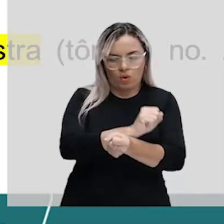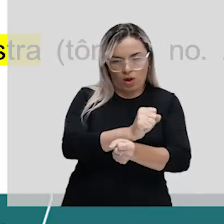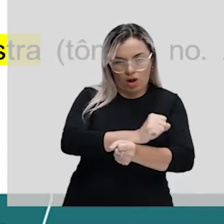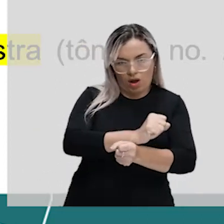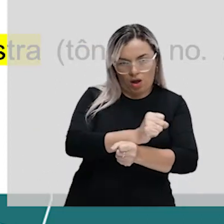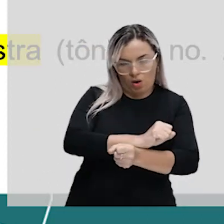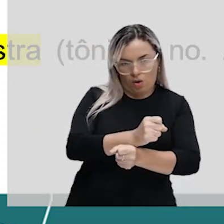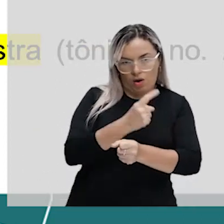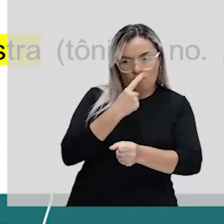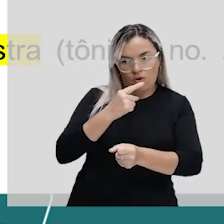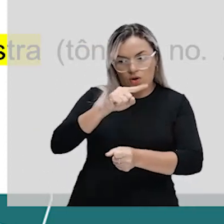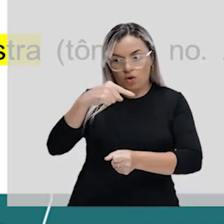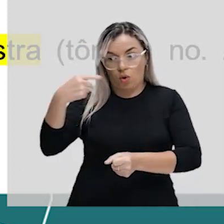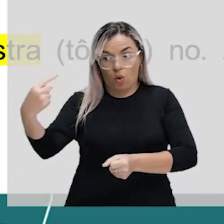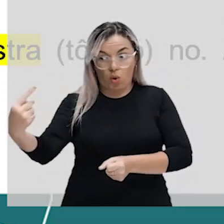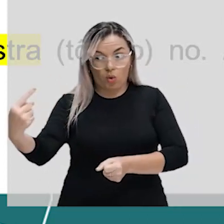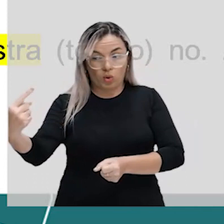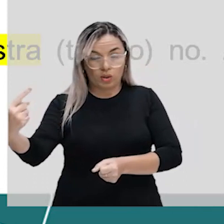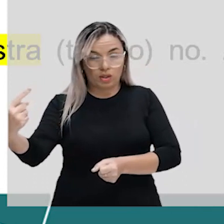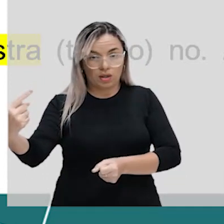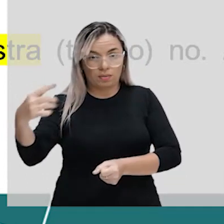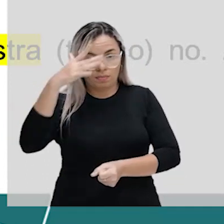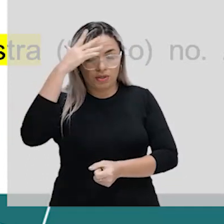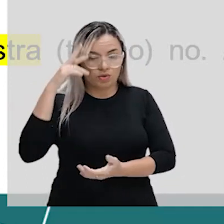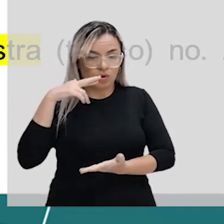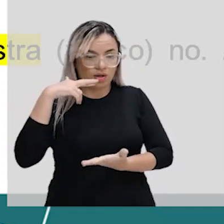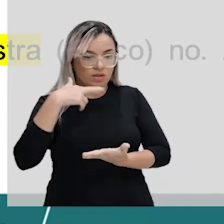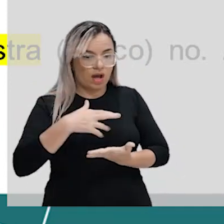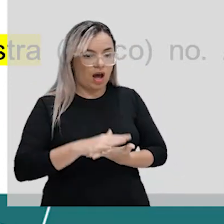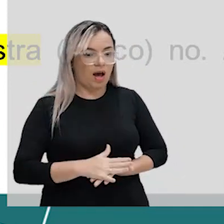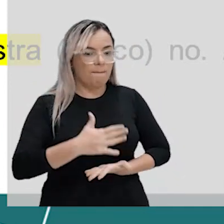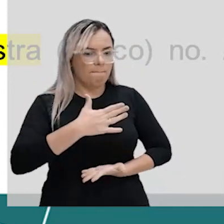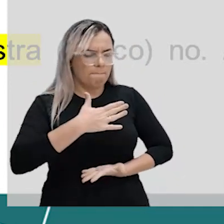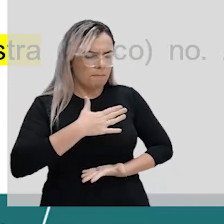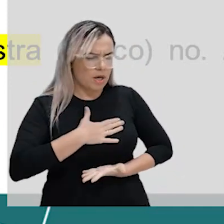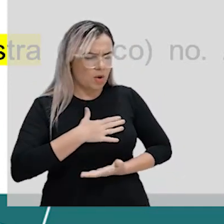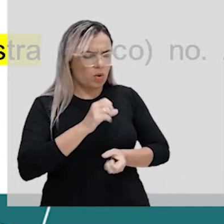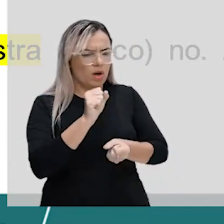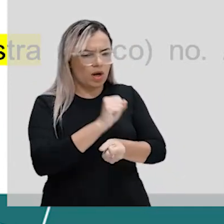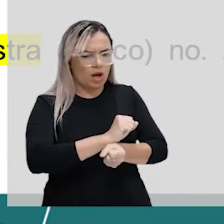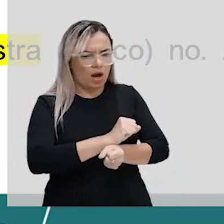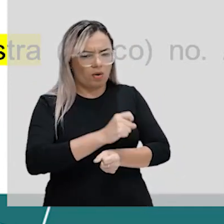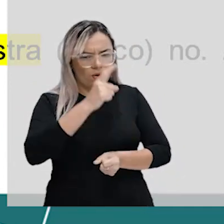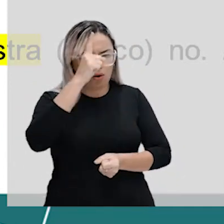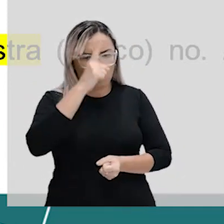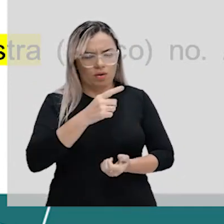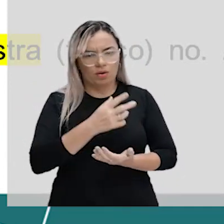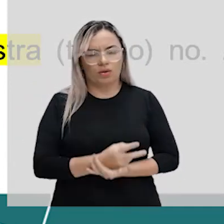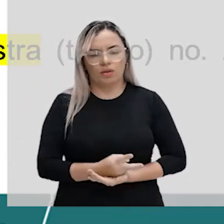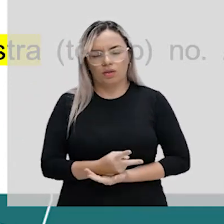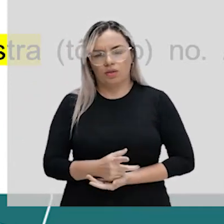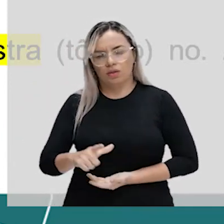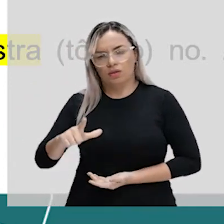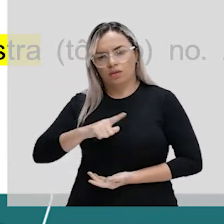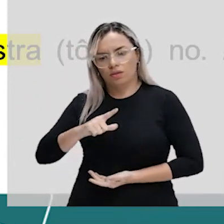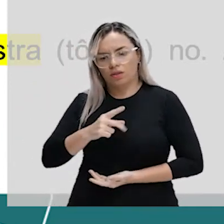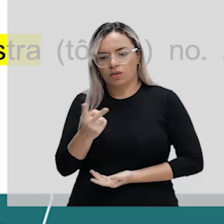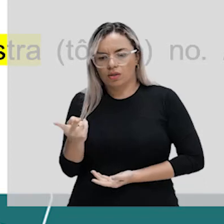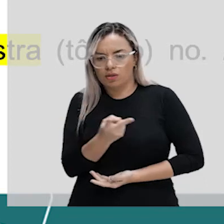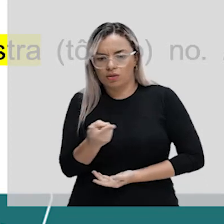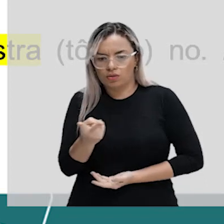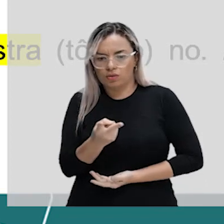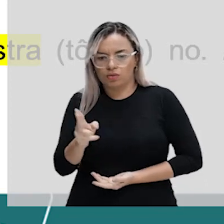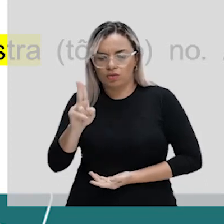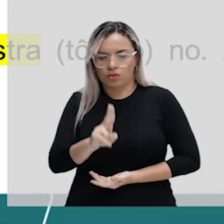pessoa responde, o meu é amarelo, tá? E eu tenho aqui as duas formas. Eu tenho mi átono